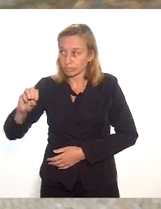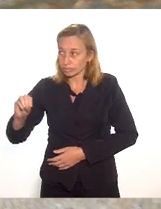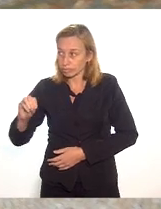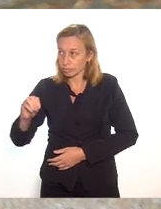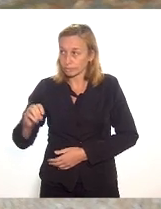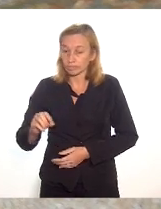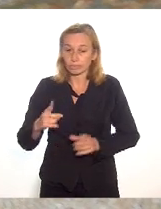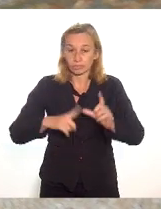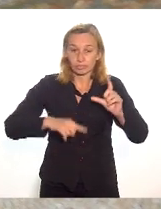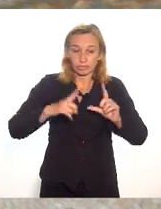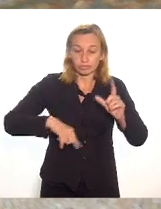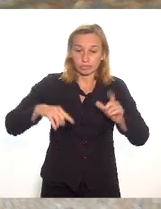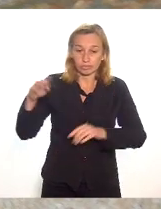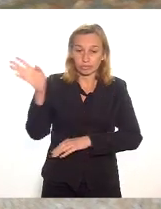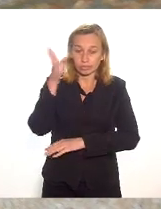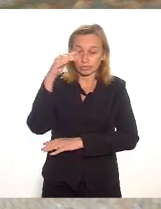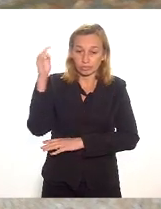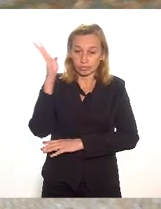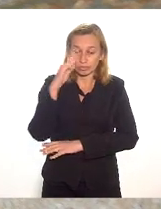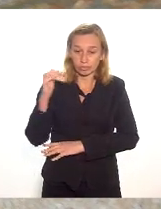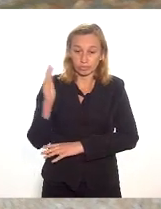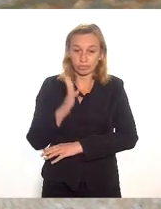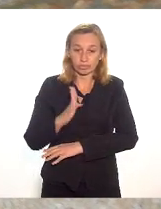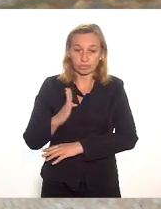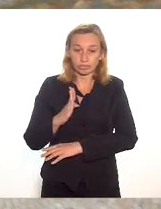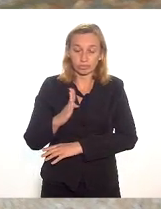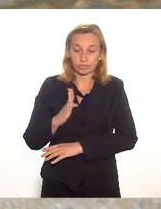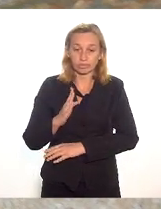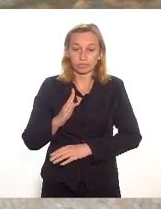da letra do Hino Nacional Brasileiro.